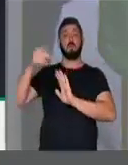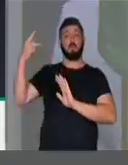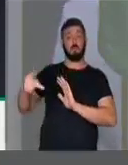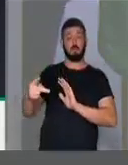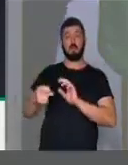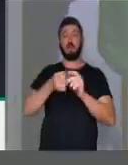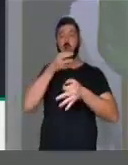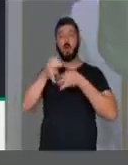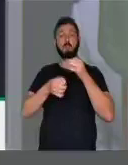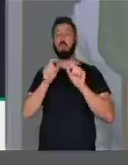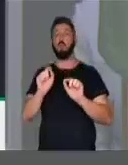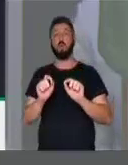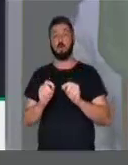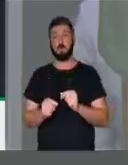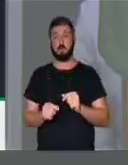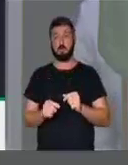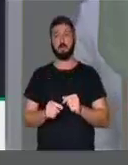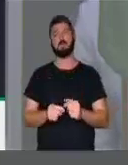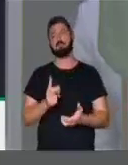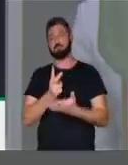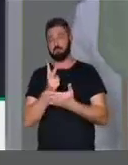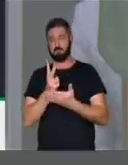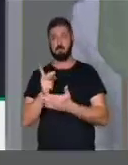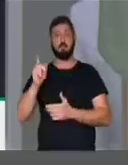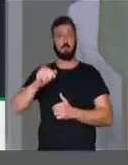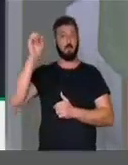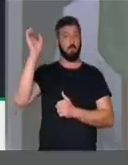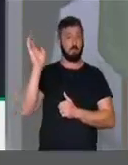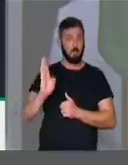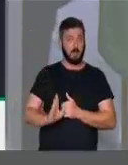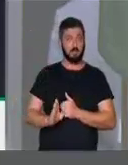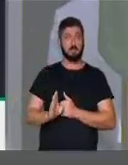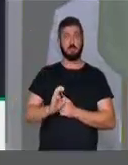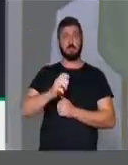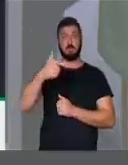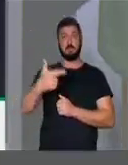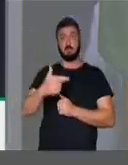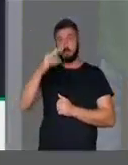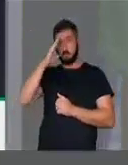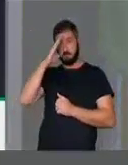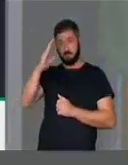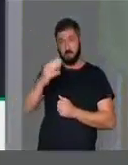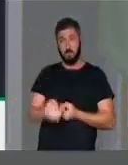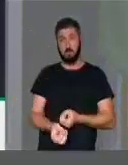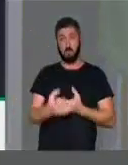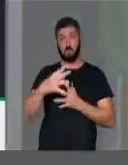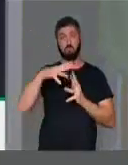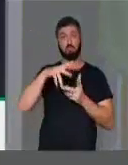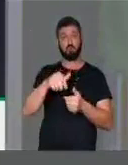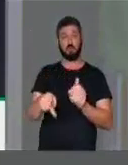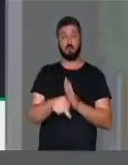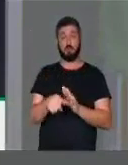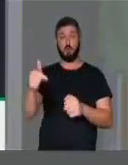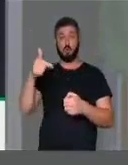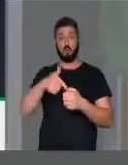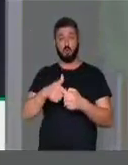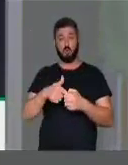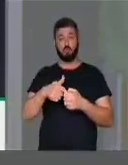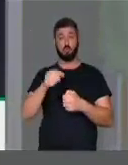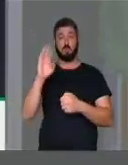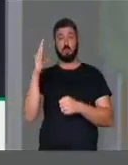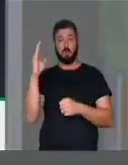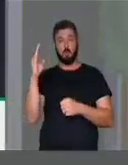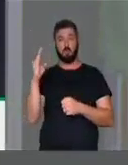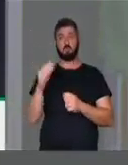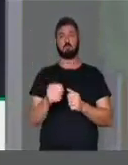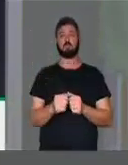proposição argumentando que, apesar de ser o Brasil o segundo maior produtor mundial de biocombustíveis, e